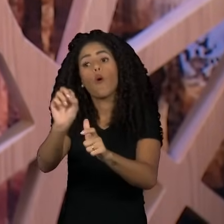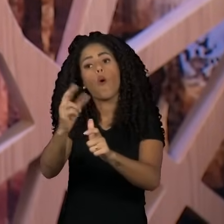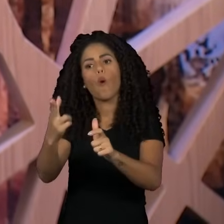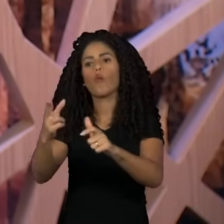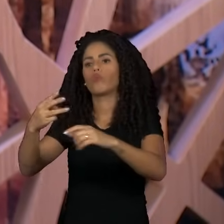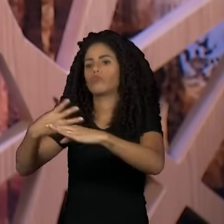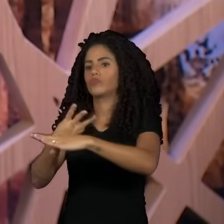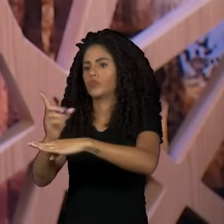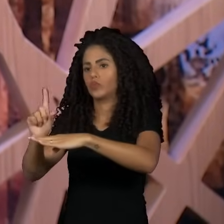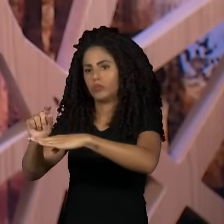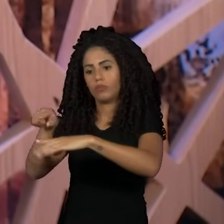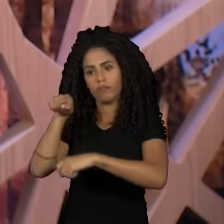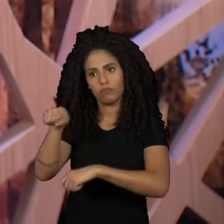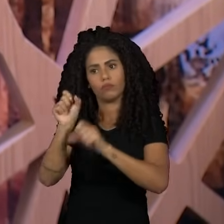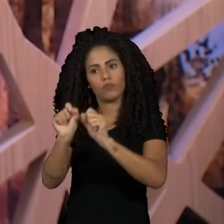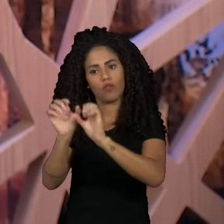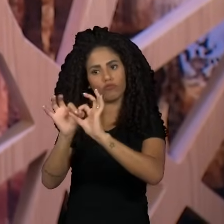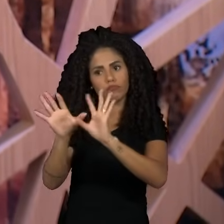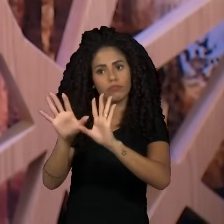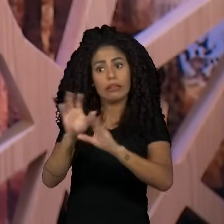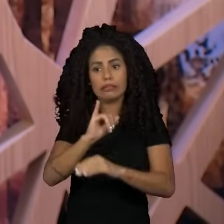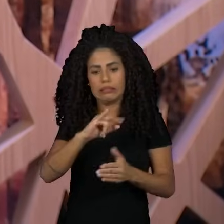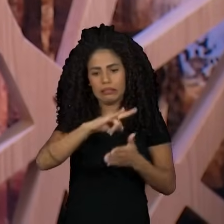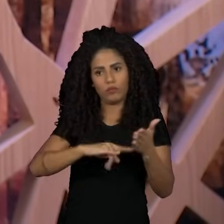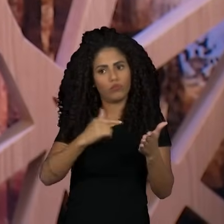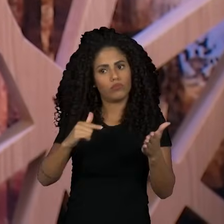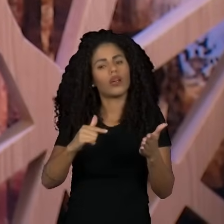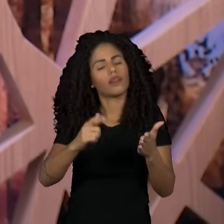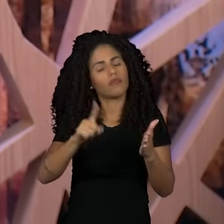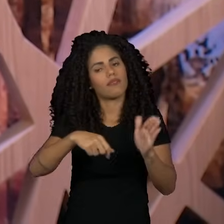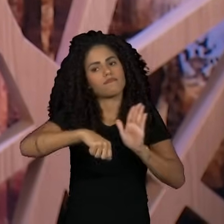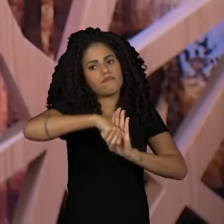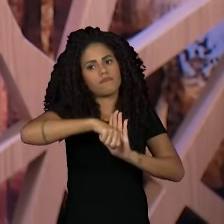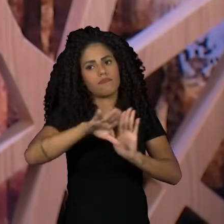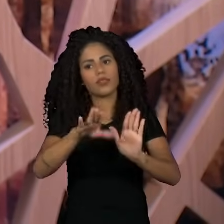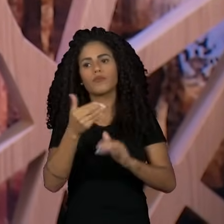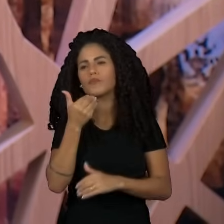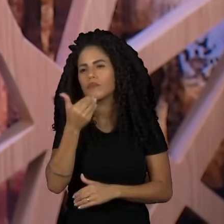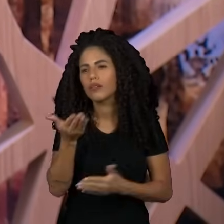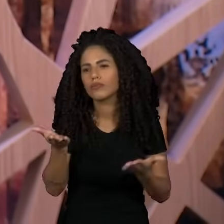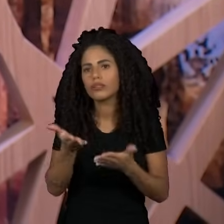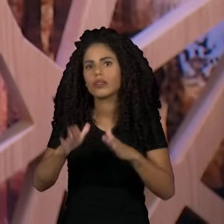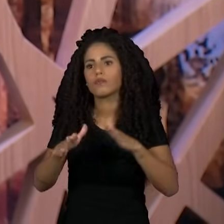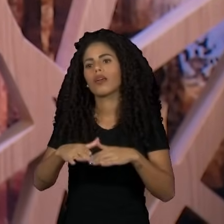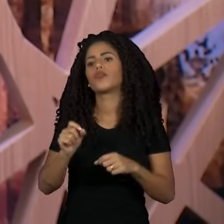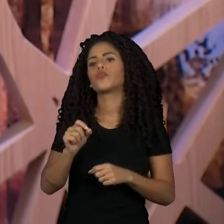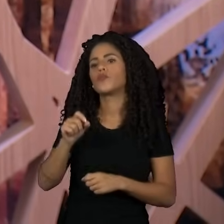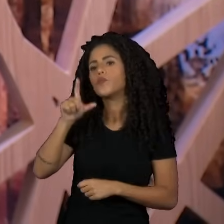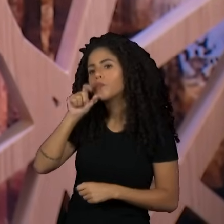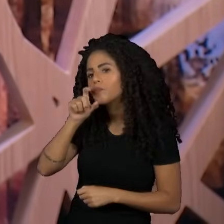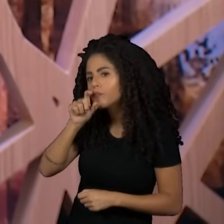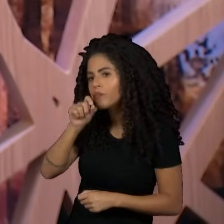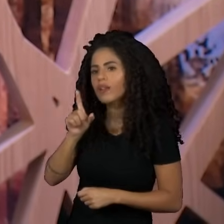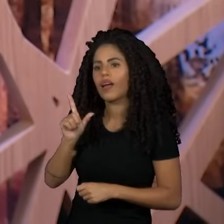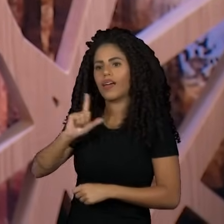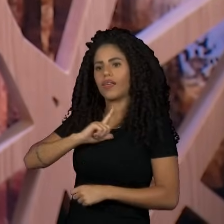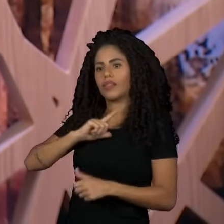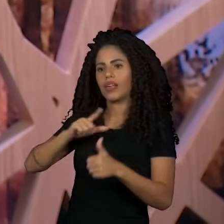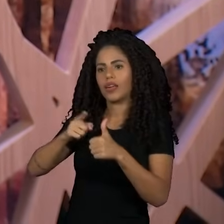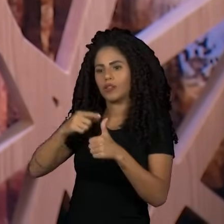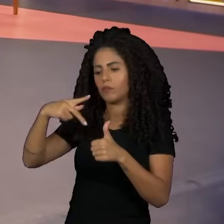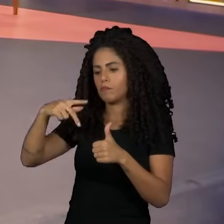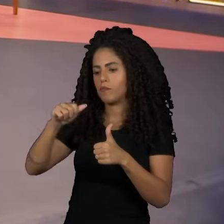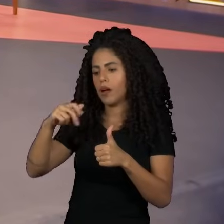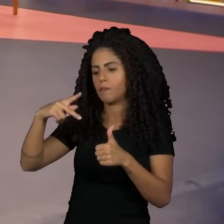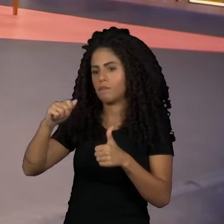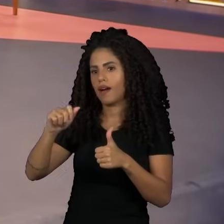IBAMA, tá? E assim, esses animais como você pediu, né, é assim, muito comum papagaio verdadeiro. Quem nunca encontrou alguém, né,